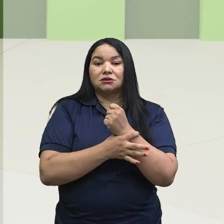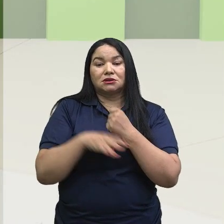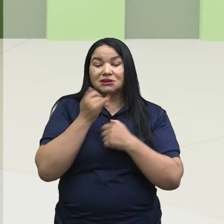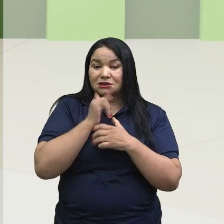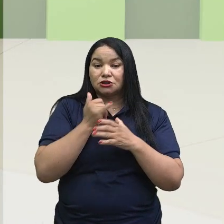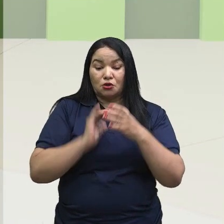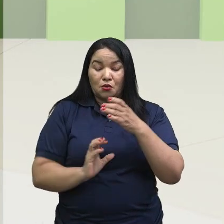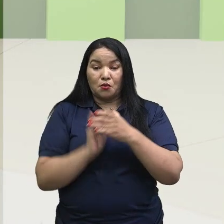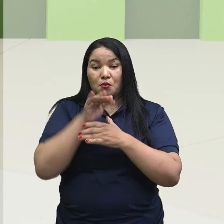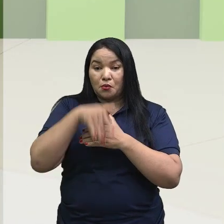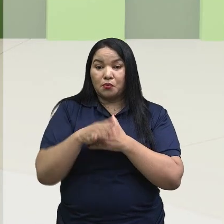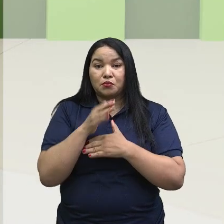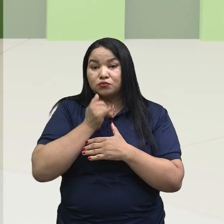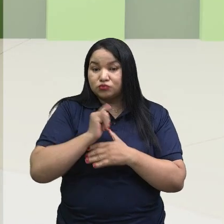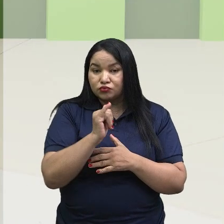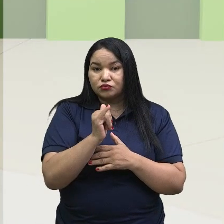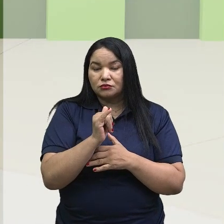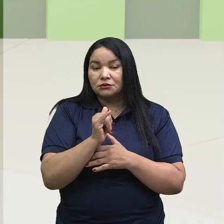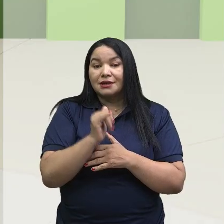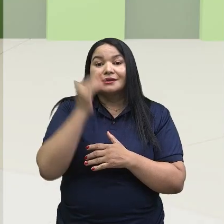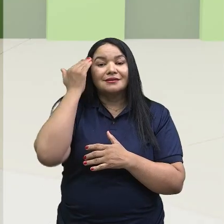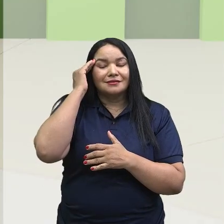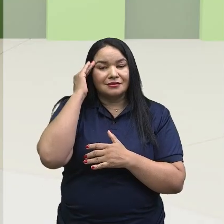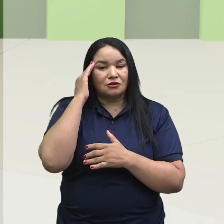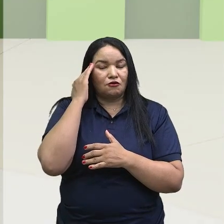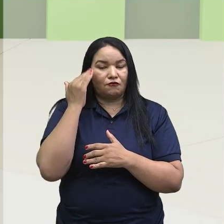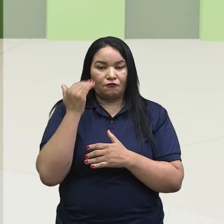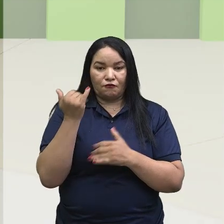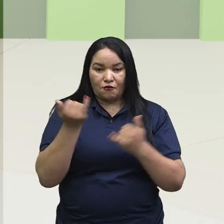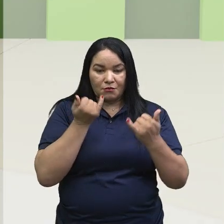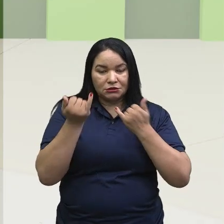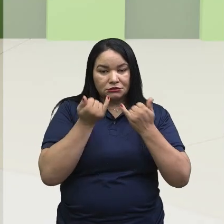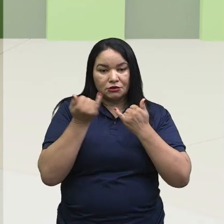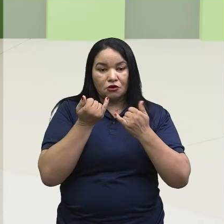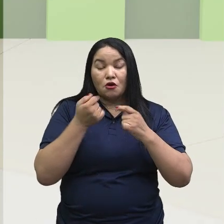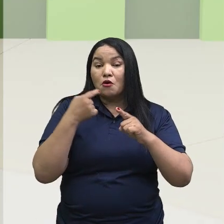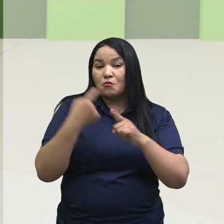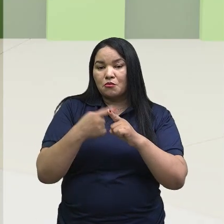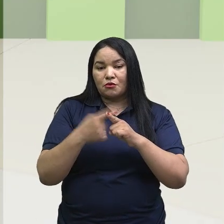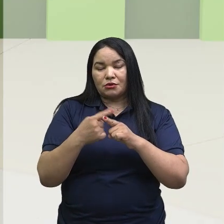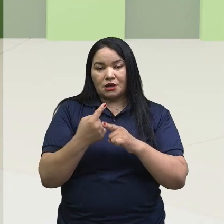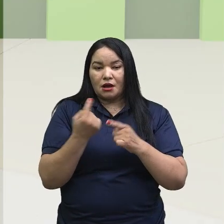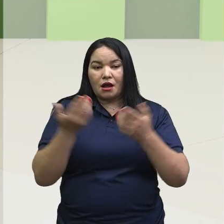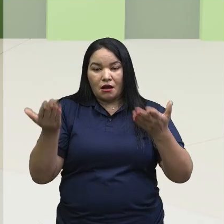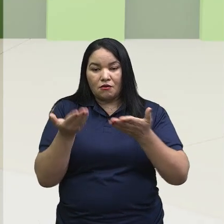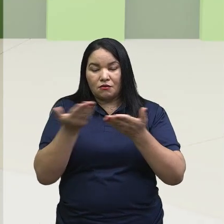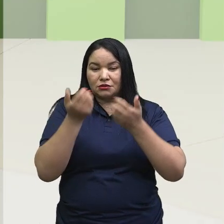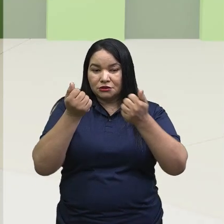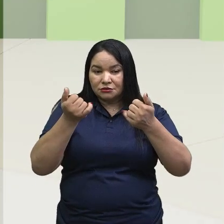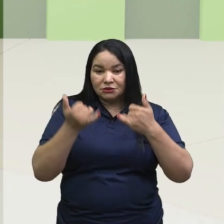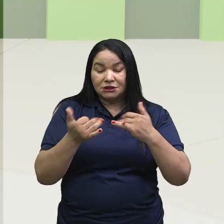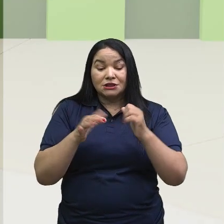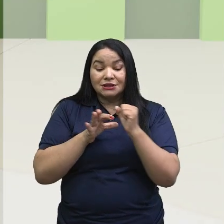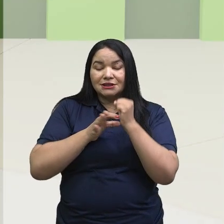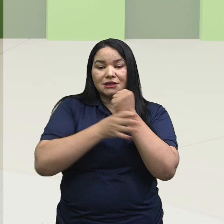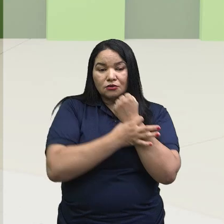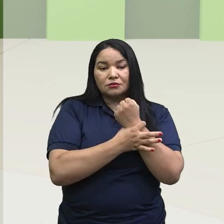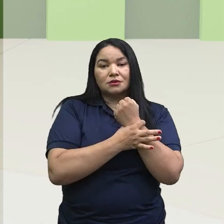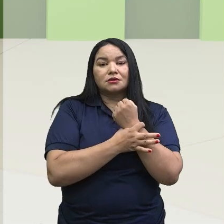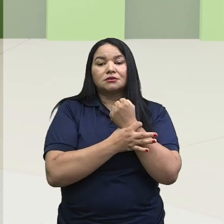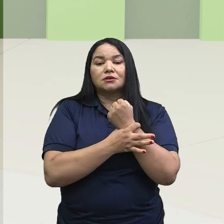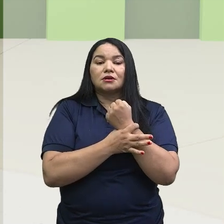você entender essa informação, porque nós vamos falar mais sobre segurança nuclear mais para frente.